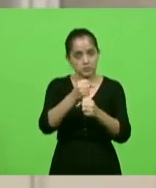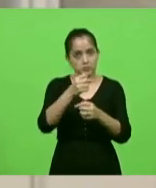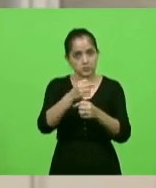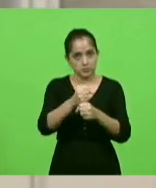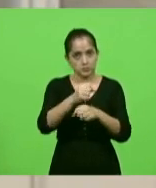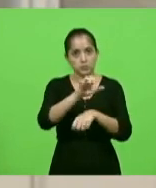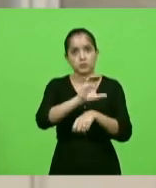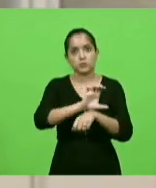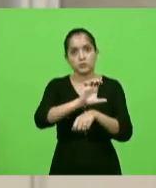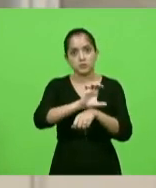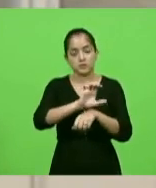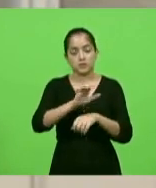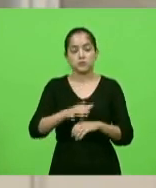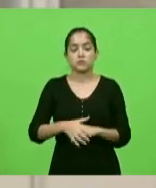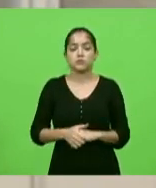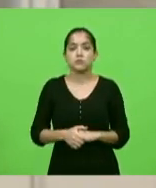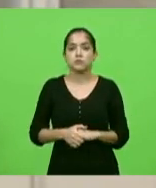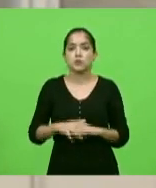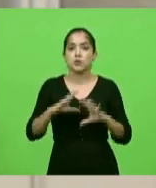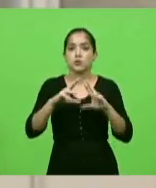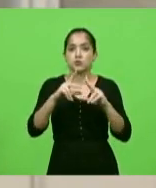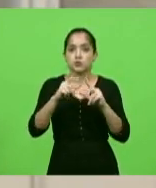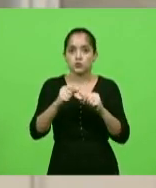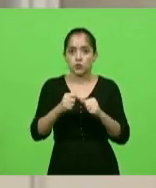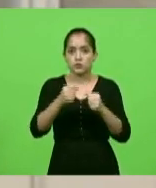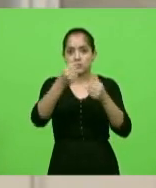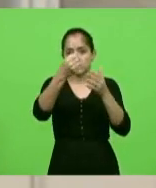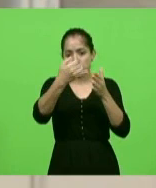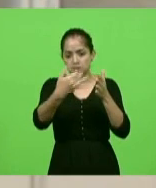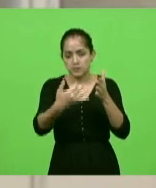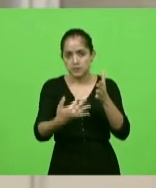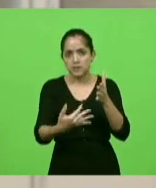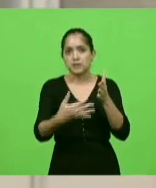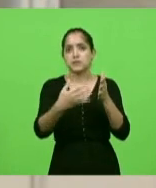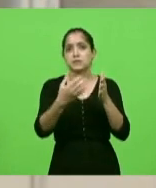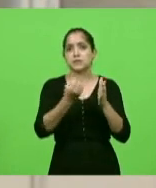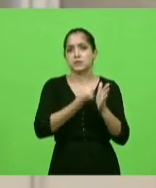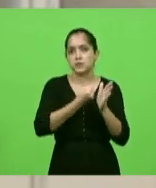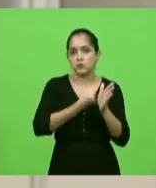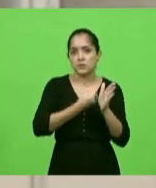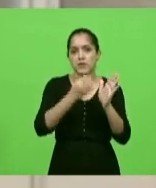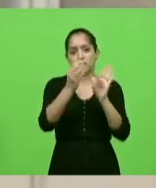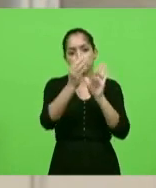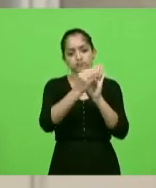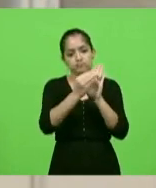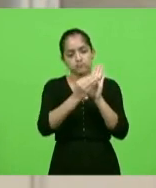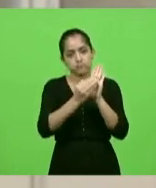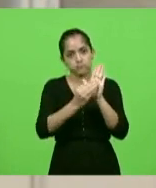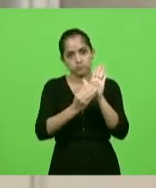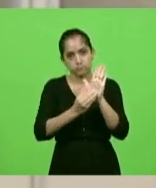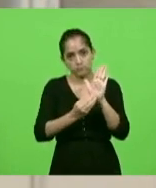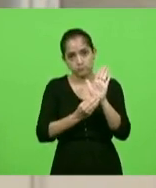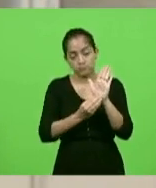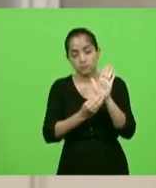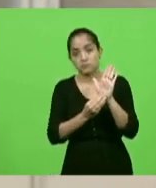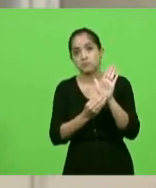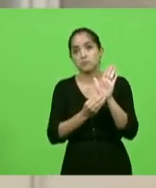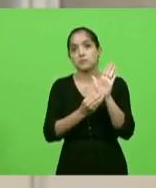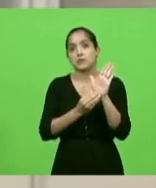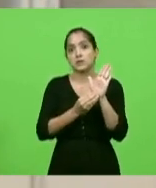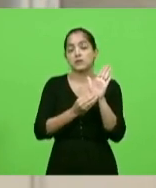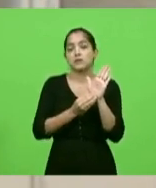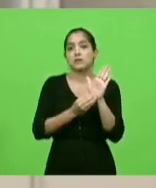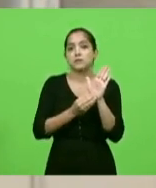Contas do Estado todas descritas e numeradas nos autos e que eu também